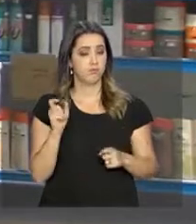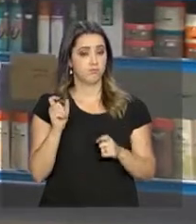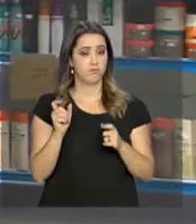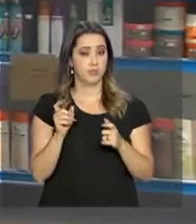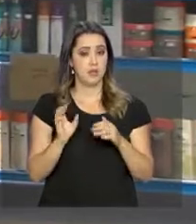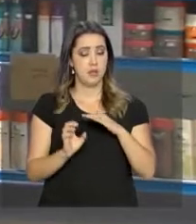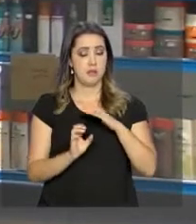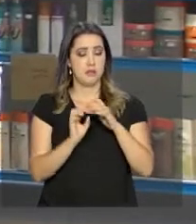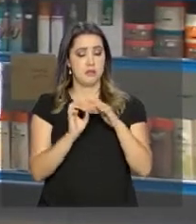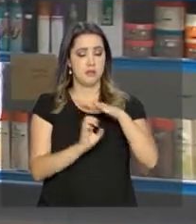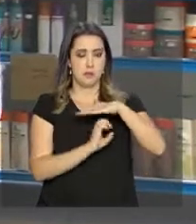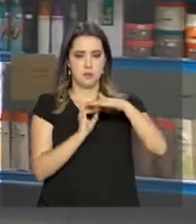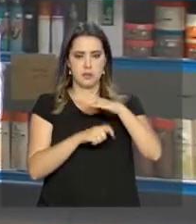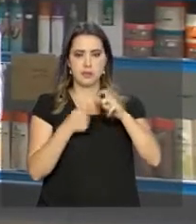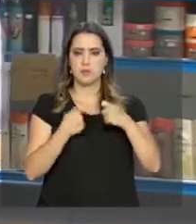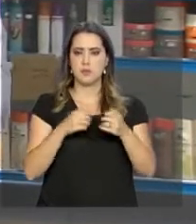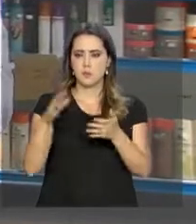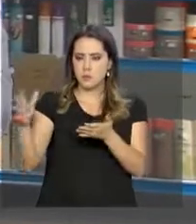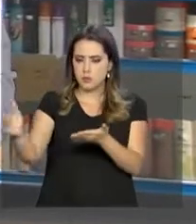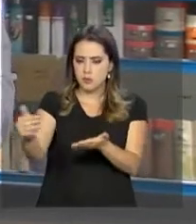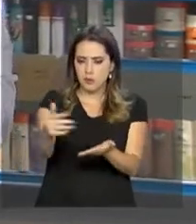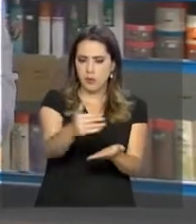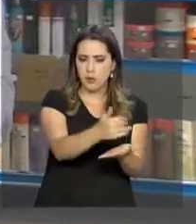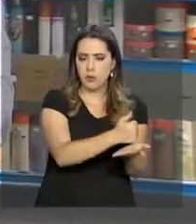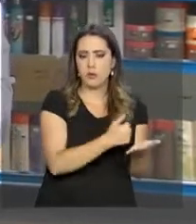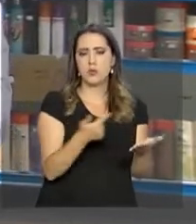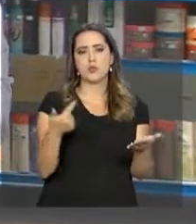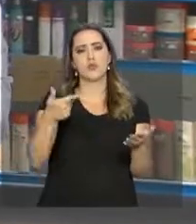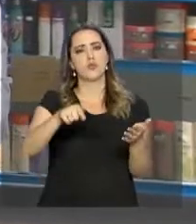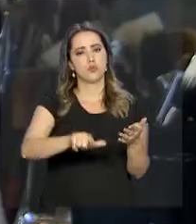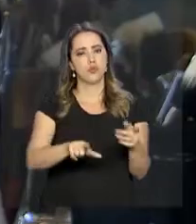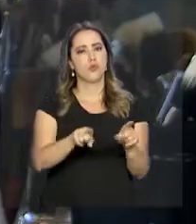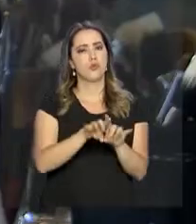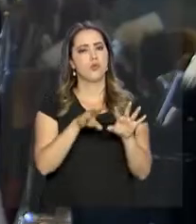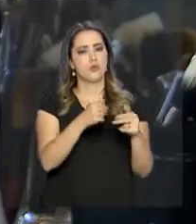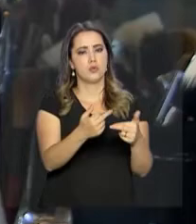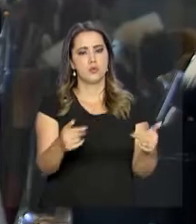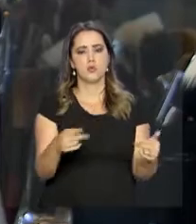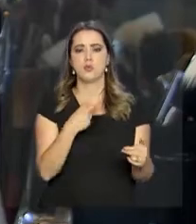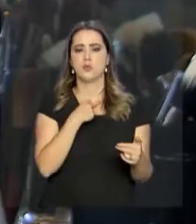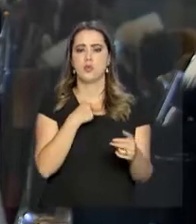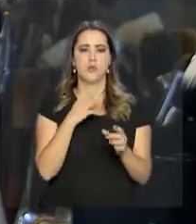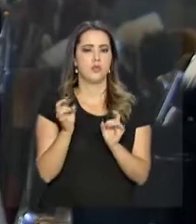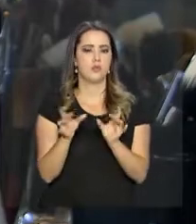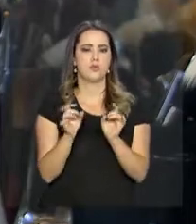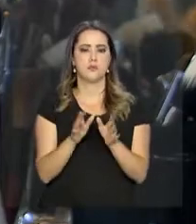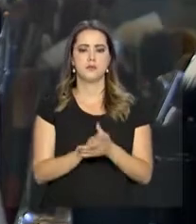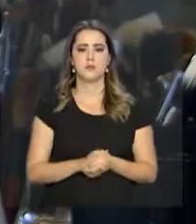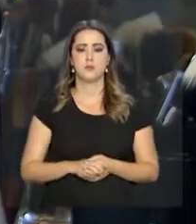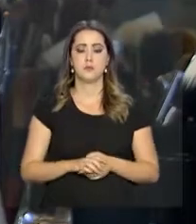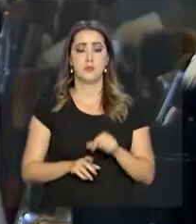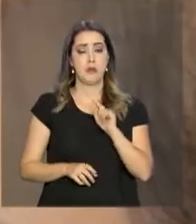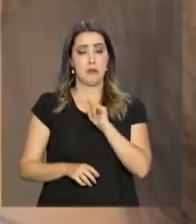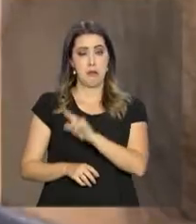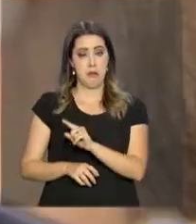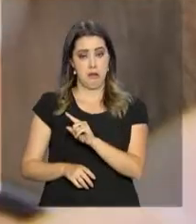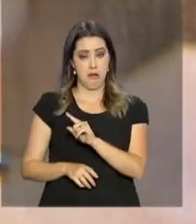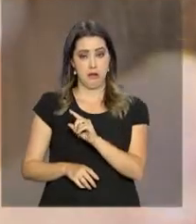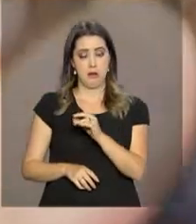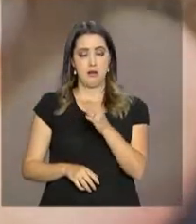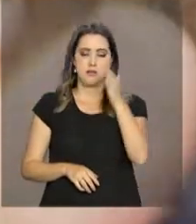também devem retirar esses produtos do mercado a rose sabe bem a importância desse registro